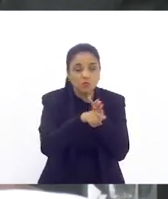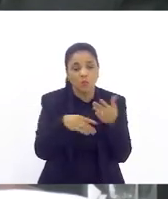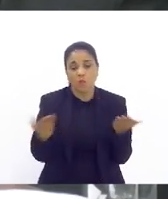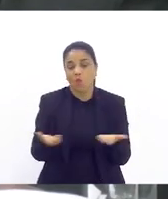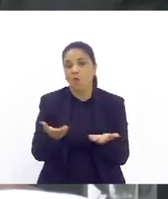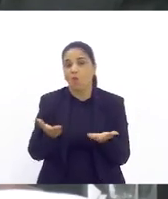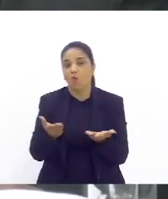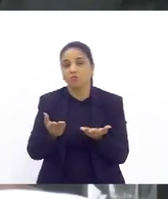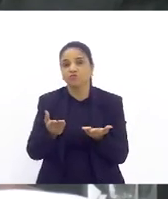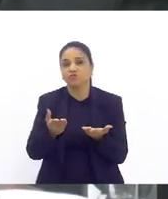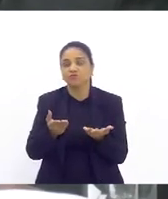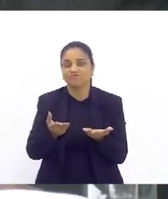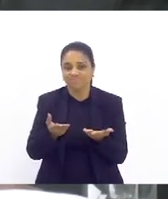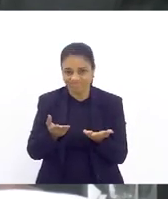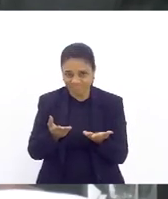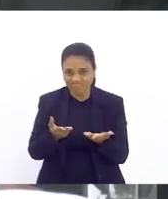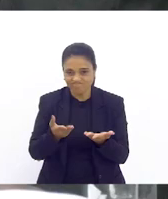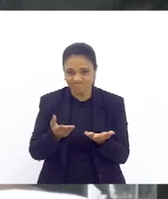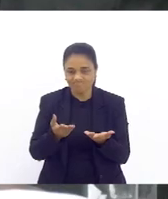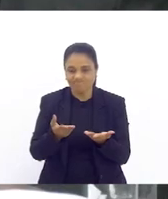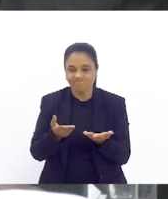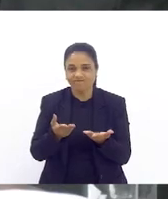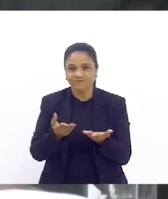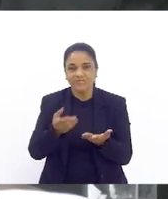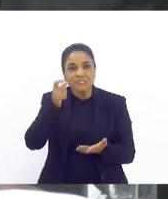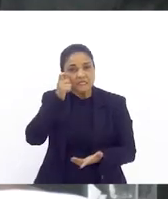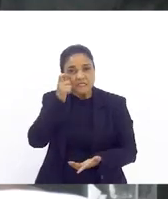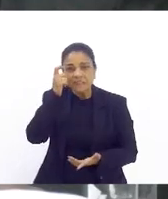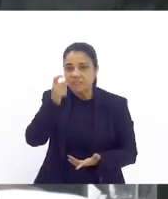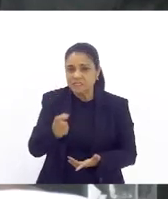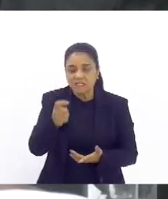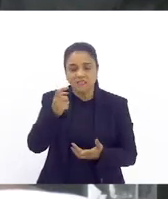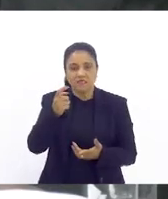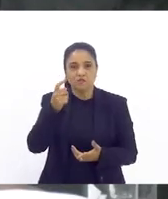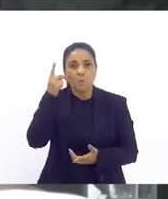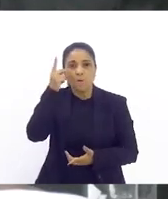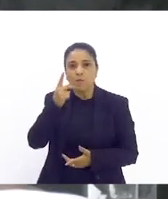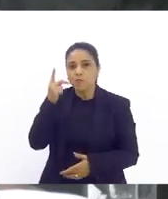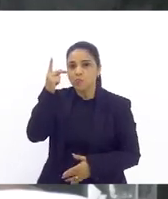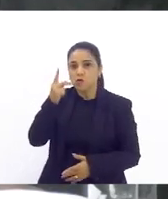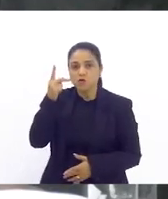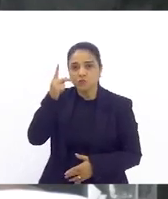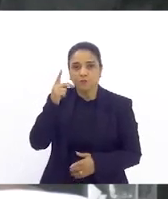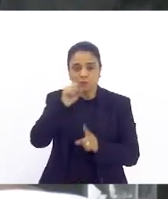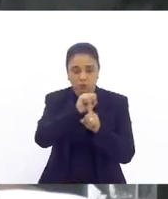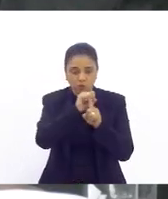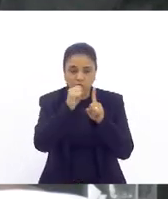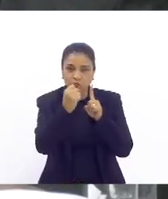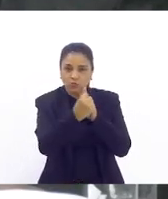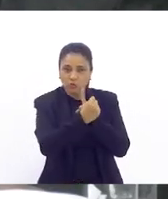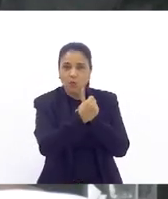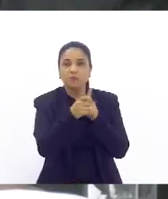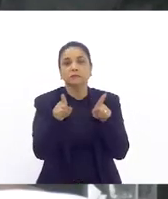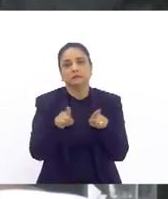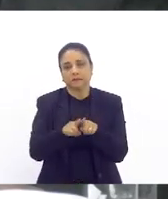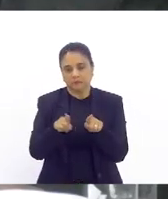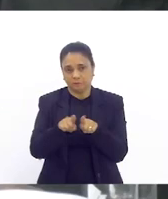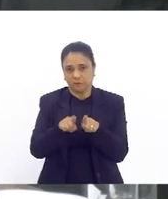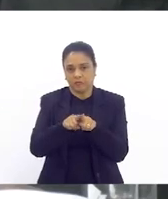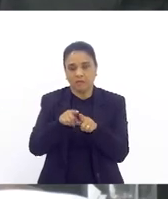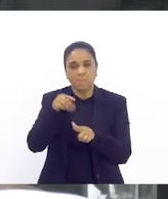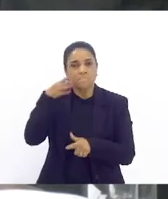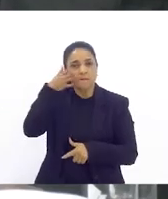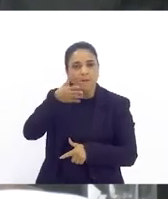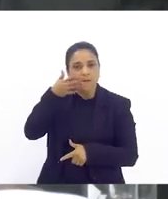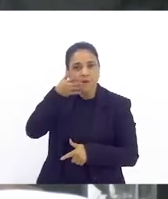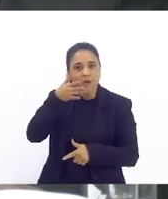se seria interessante politicamente socialmente falando também que o